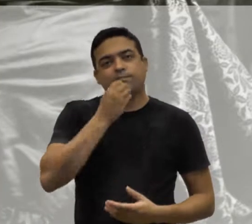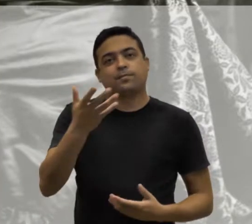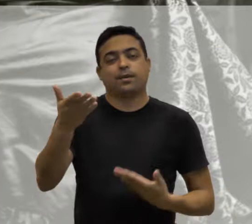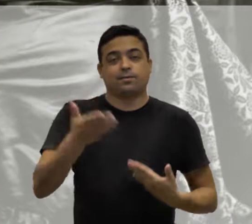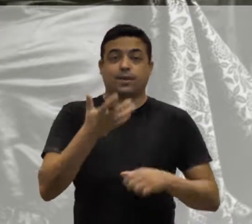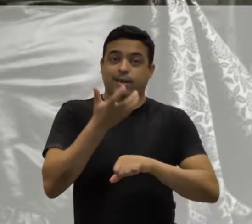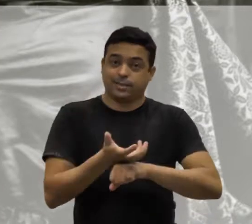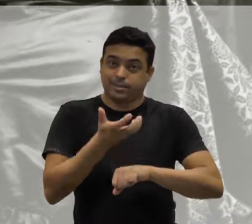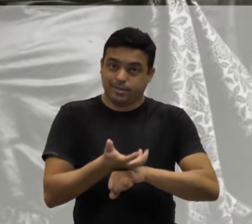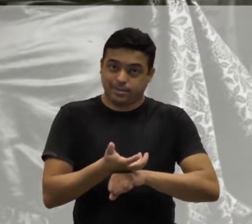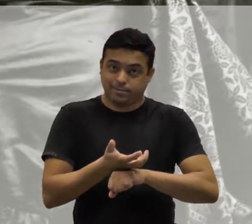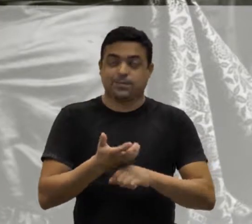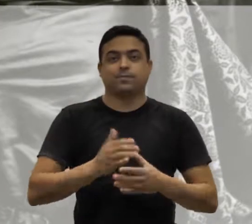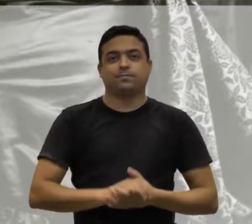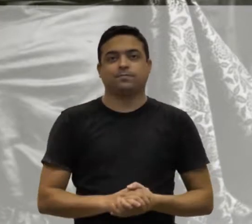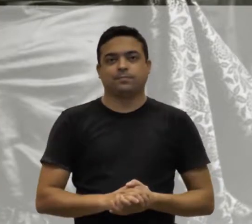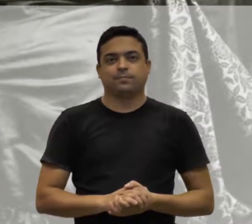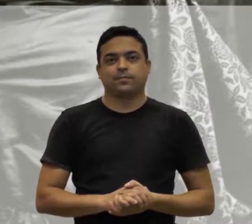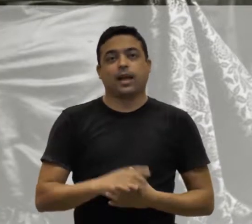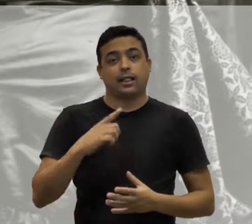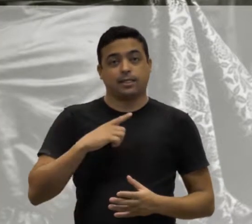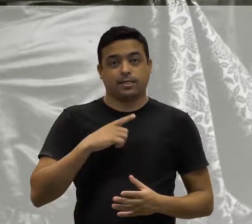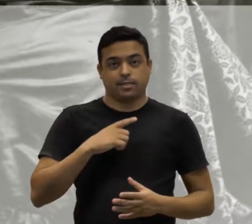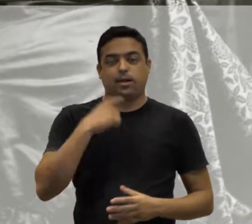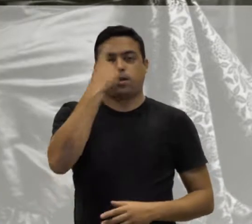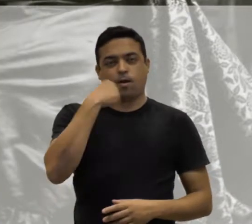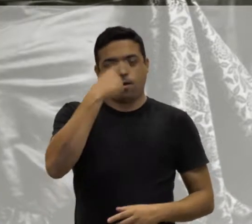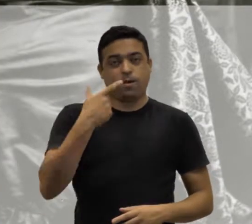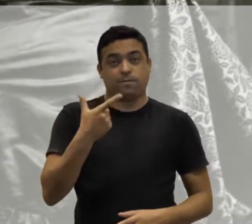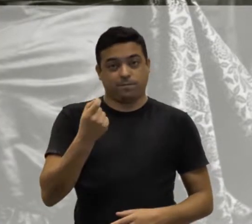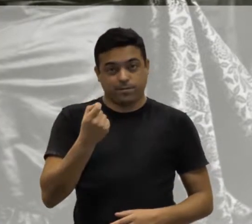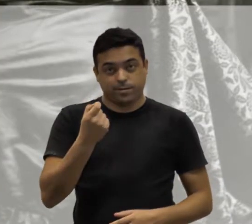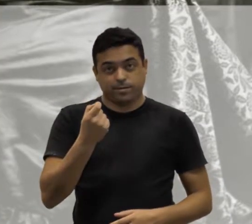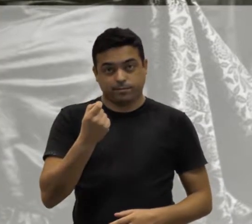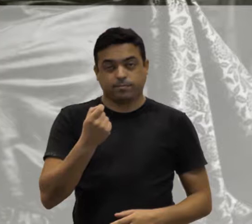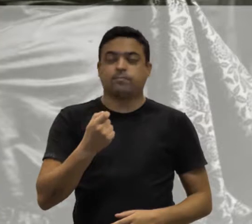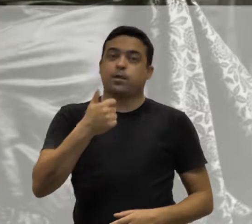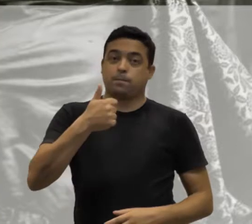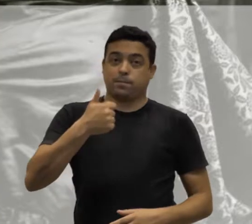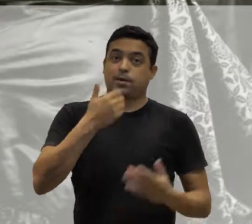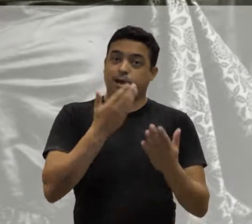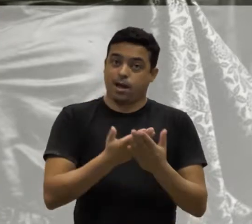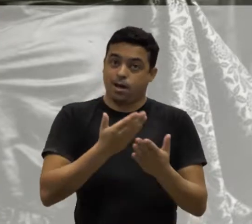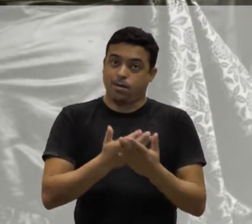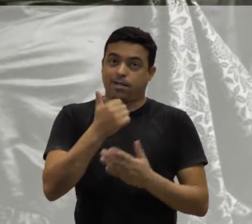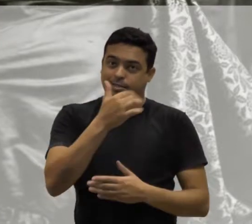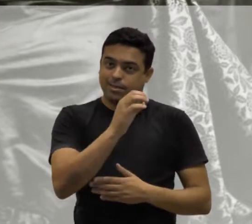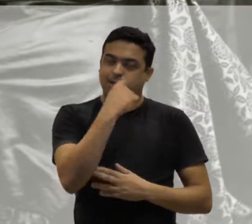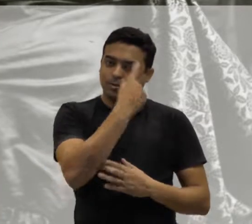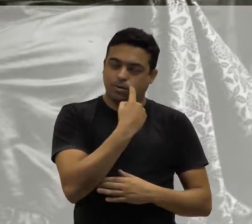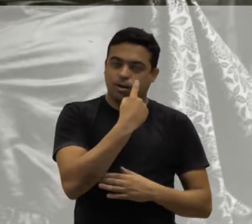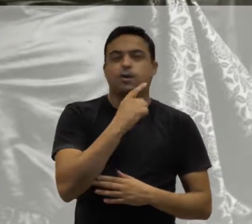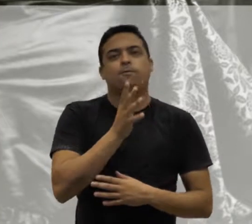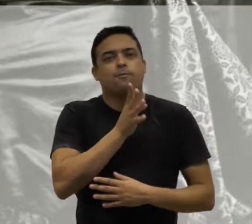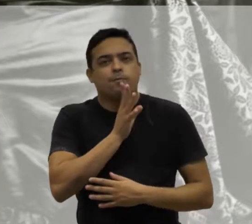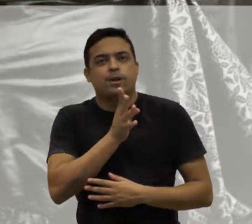Olá, sejam bem-vindos a esta disciplina. Ela tem carga horária de 20 horas. Nesta primeira aula, de 10